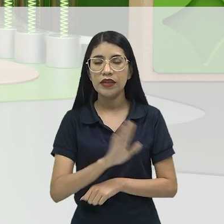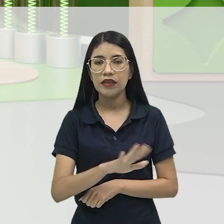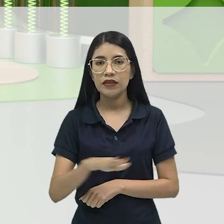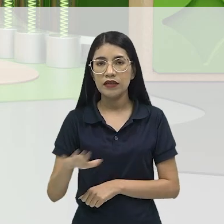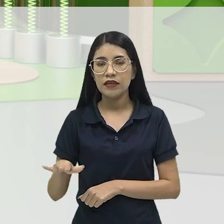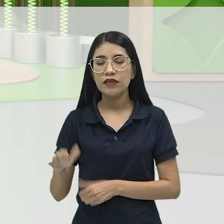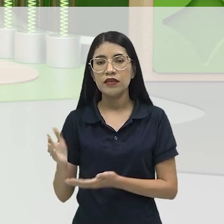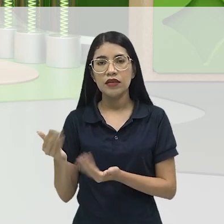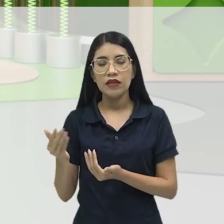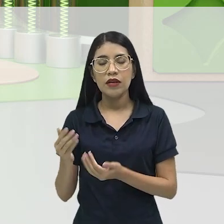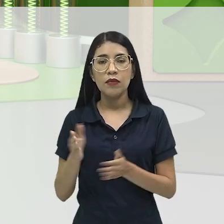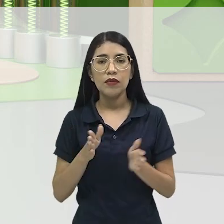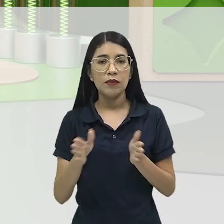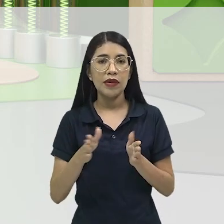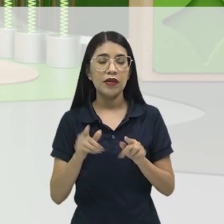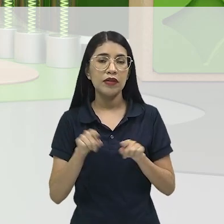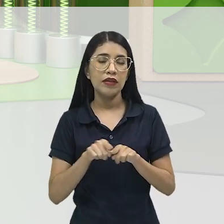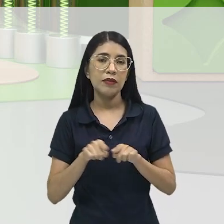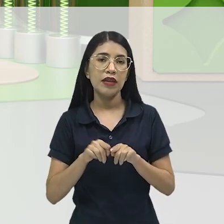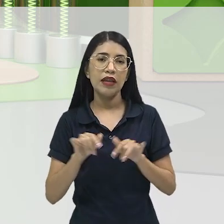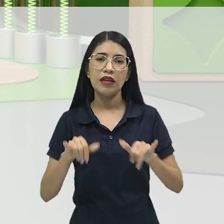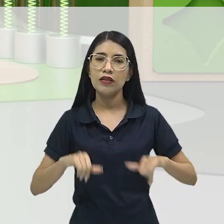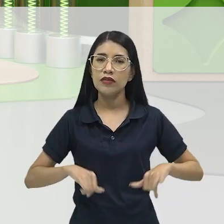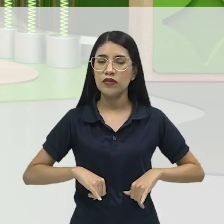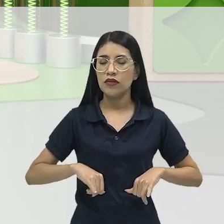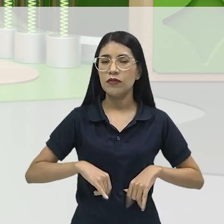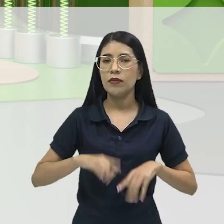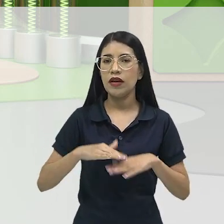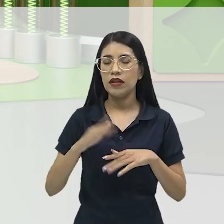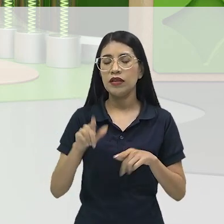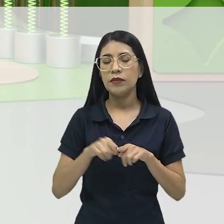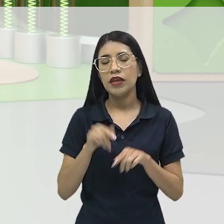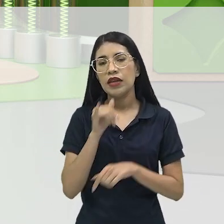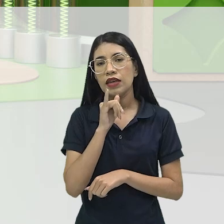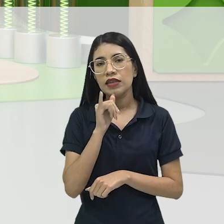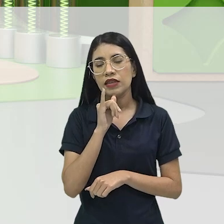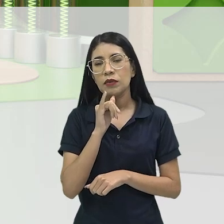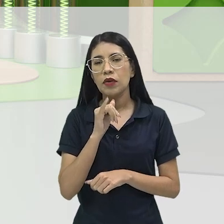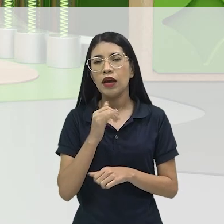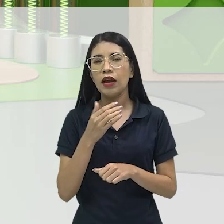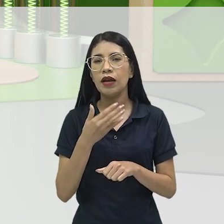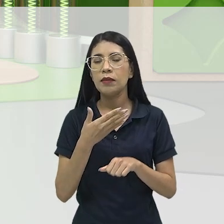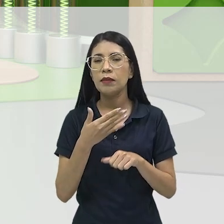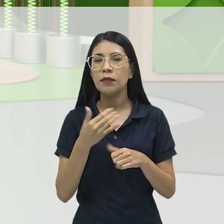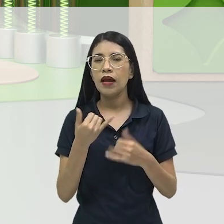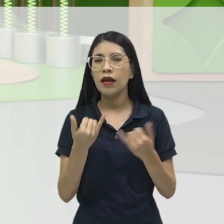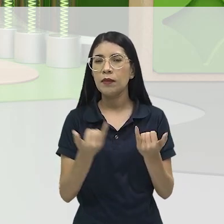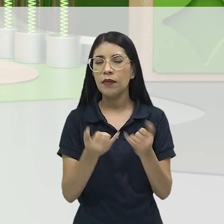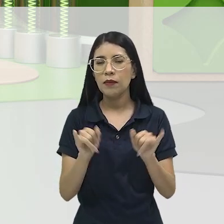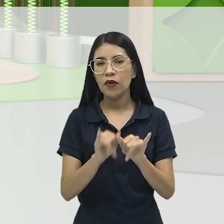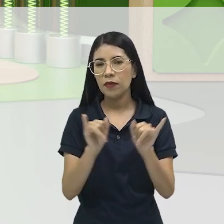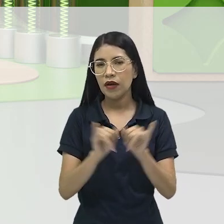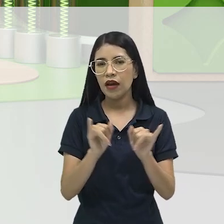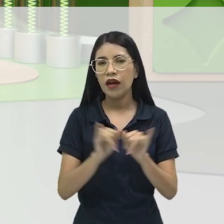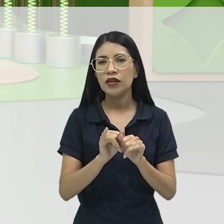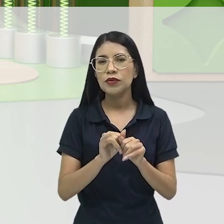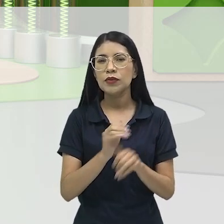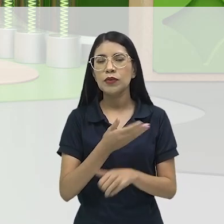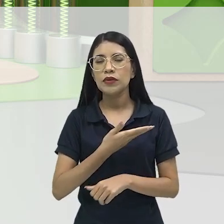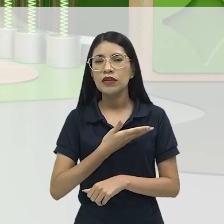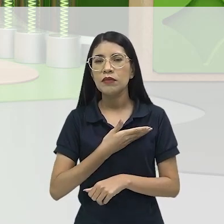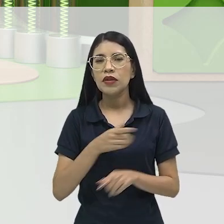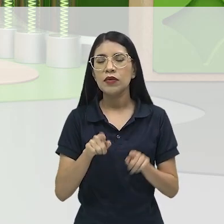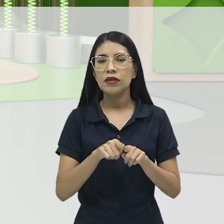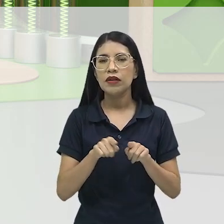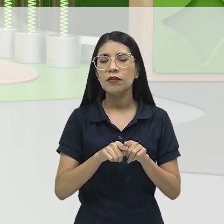porque é uma fase que ela pode ficar mais vulnerável, né? Vulnerável ali àquelas brincadeiras de mau gosto com os colegas,